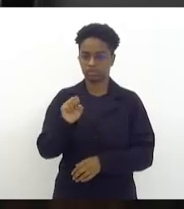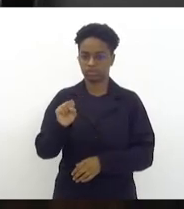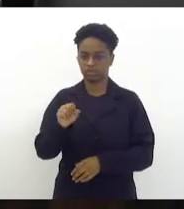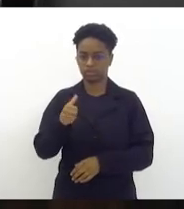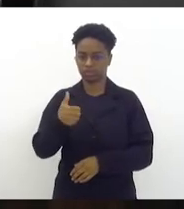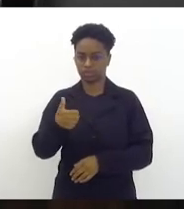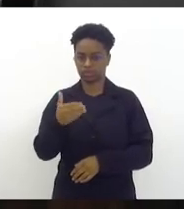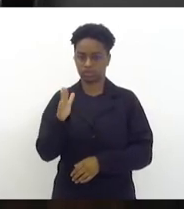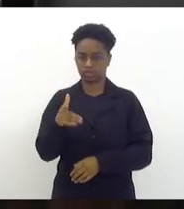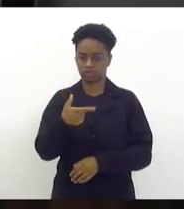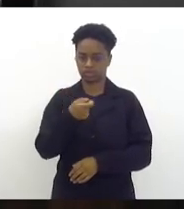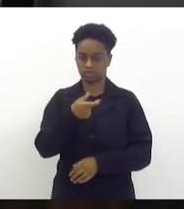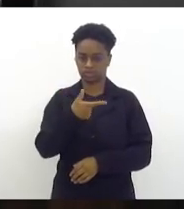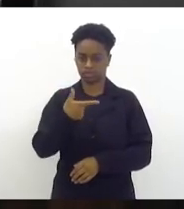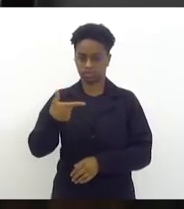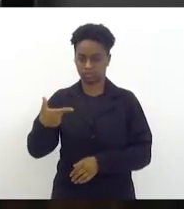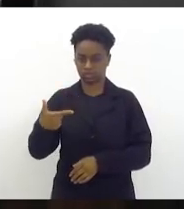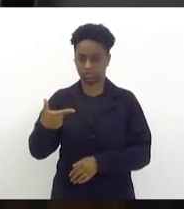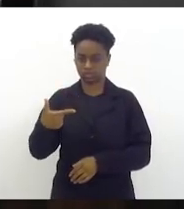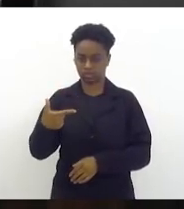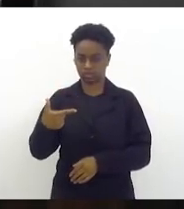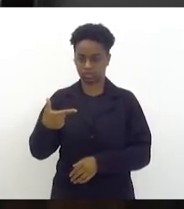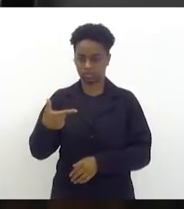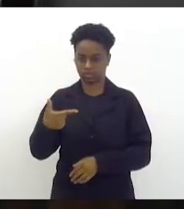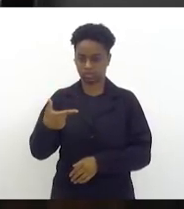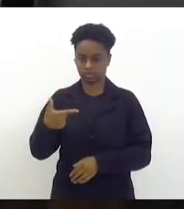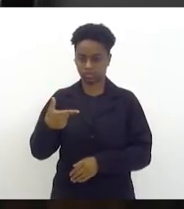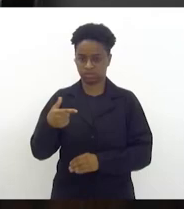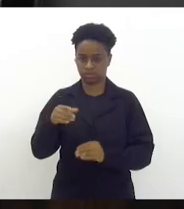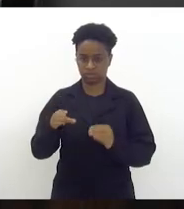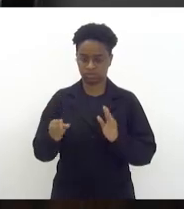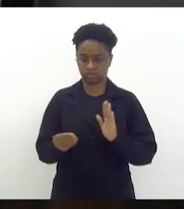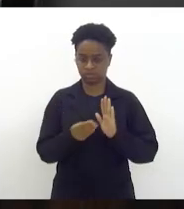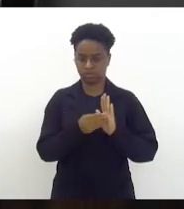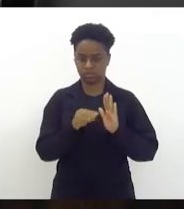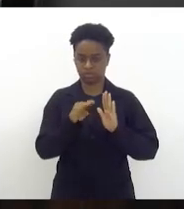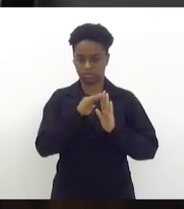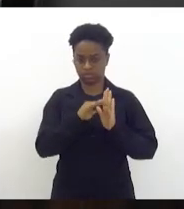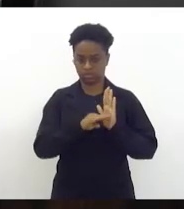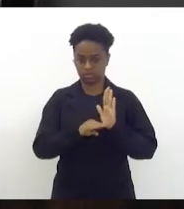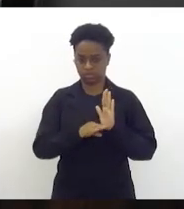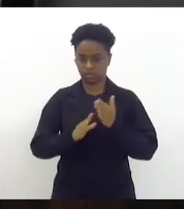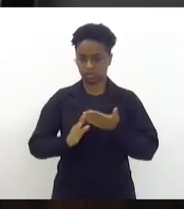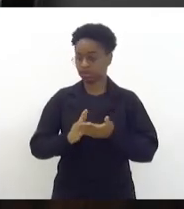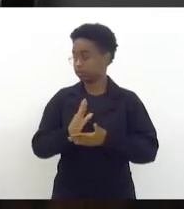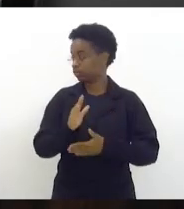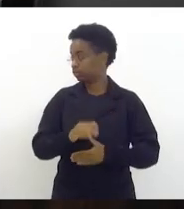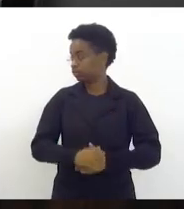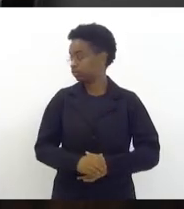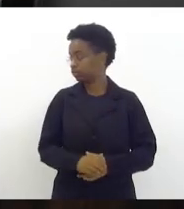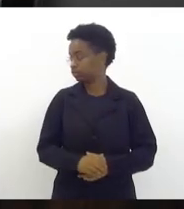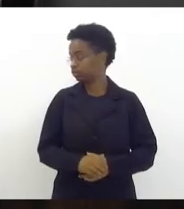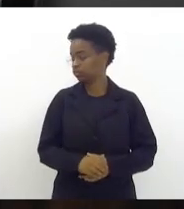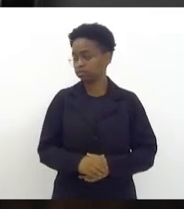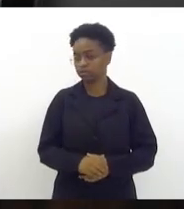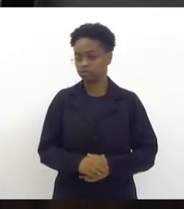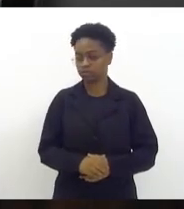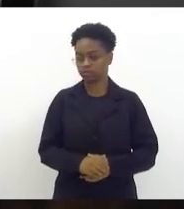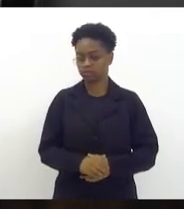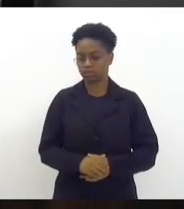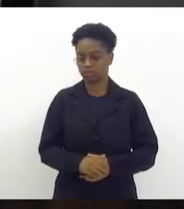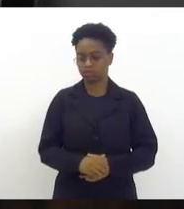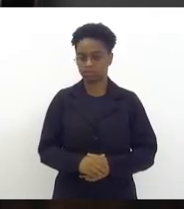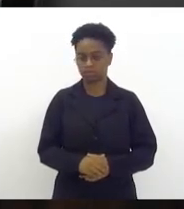5.881 de 2022, na ordem do dia. Daniel Libreirão, aprovado. Nada mais havendo a tratar na